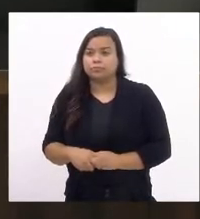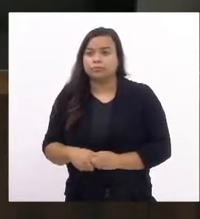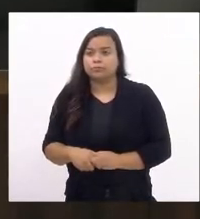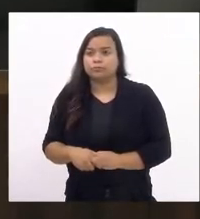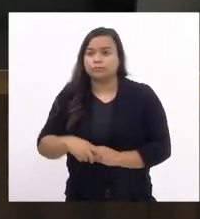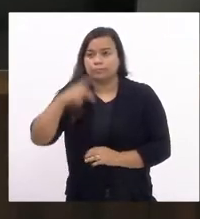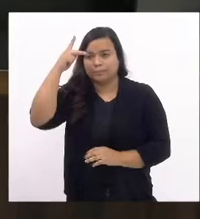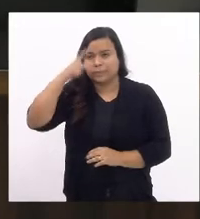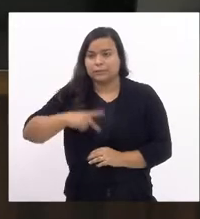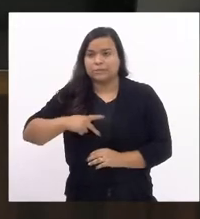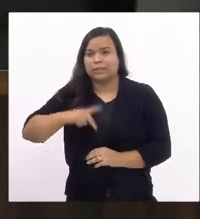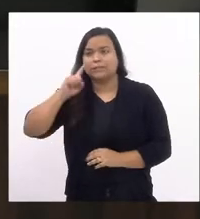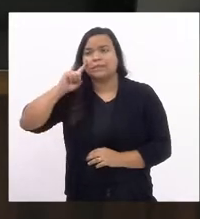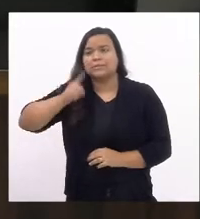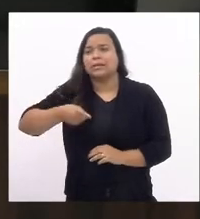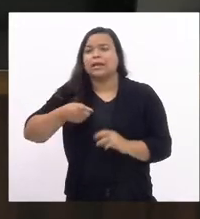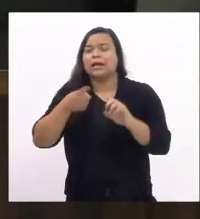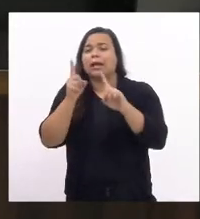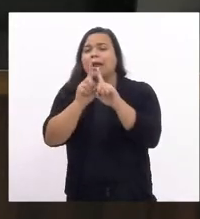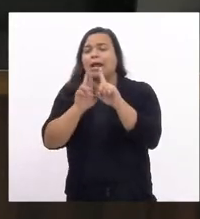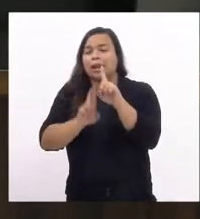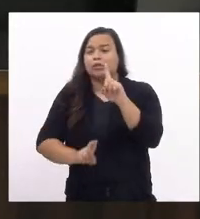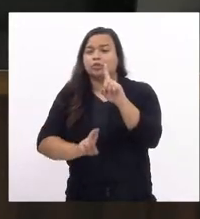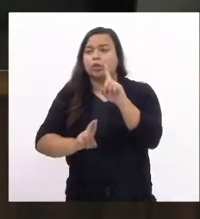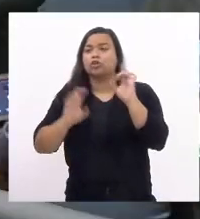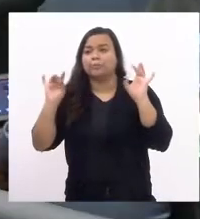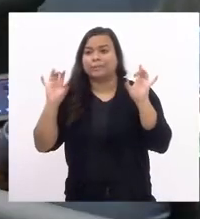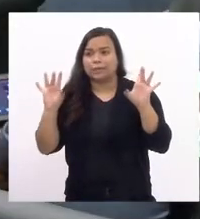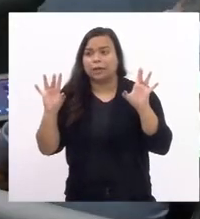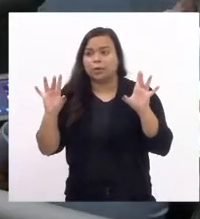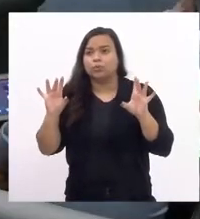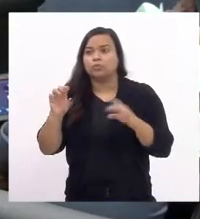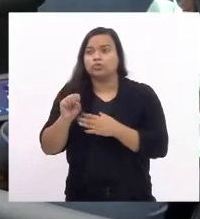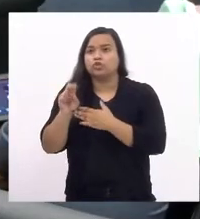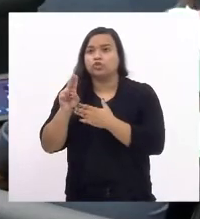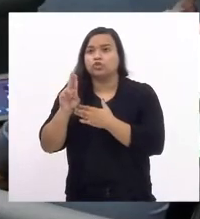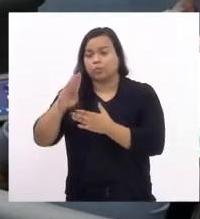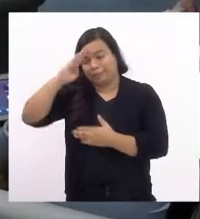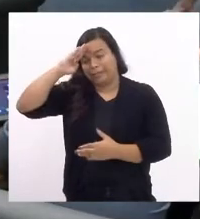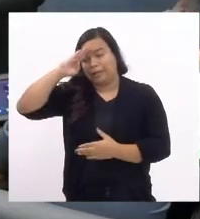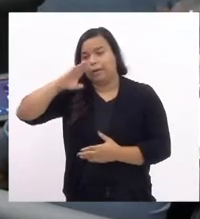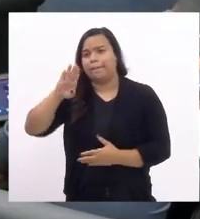Presidência designa relator especial, subtenente Bernardo.